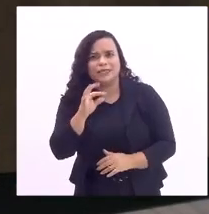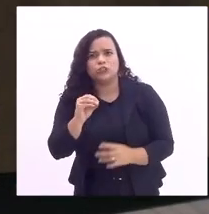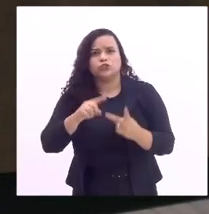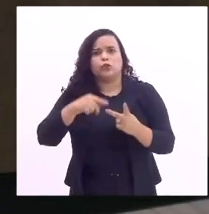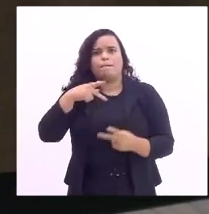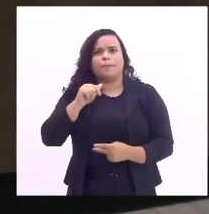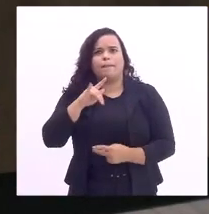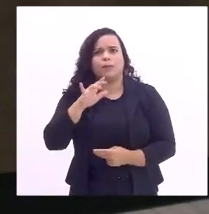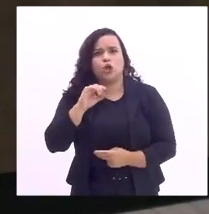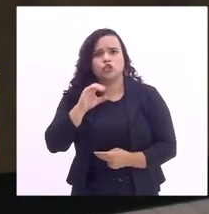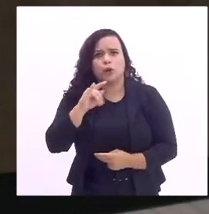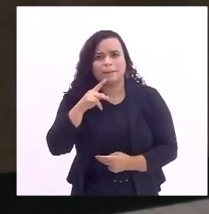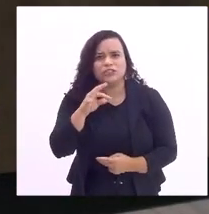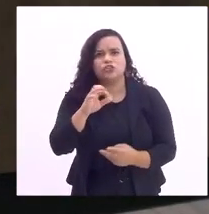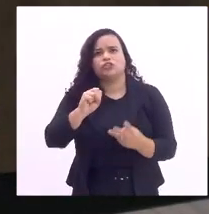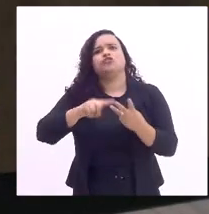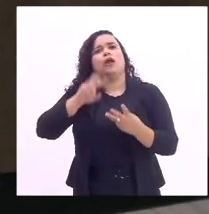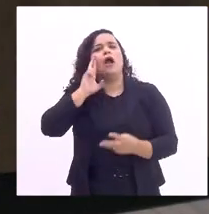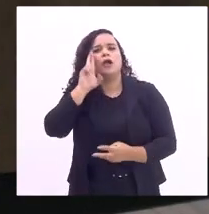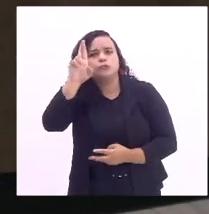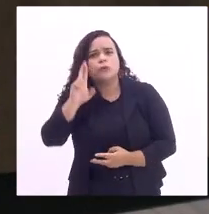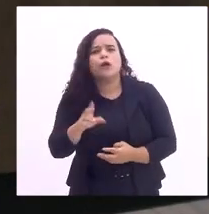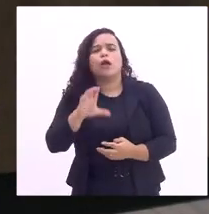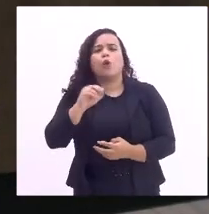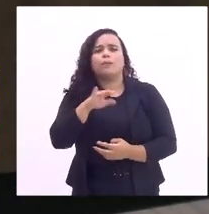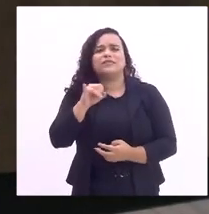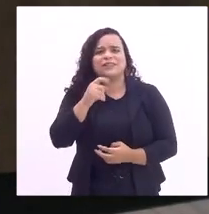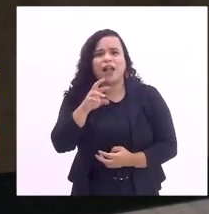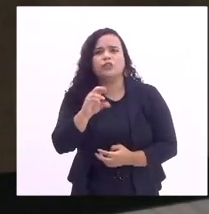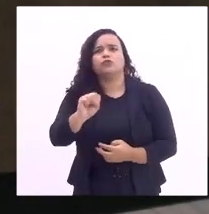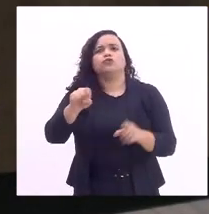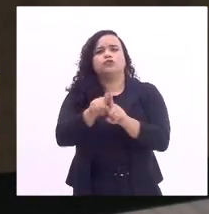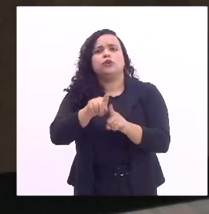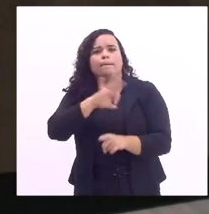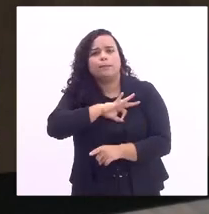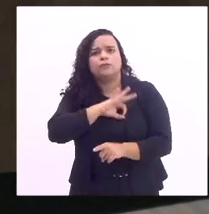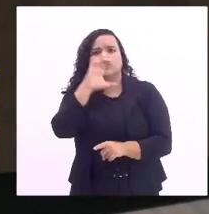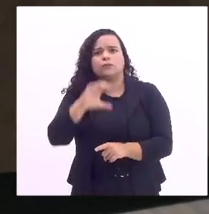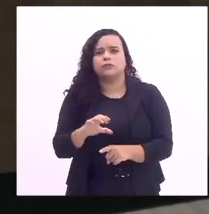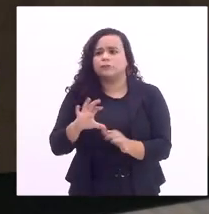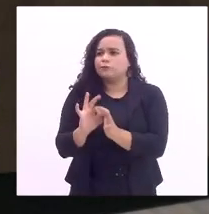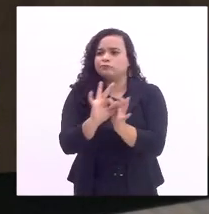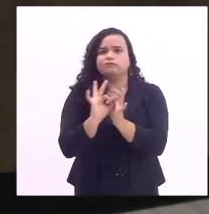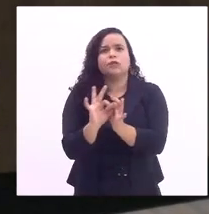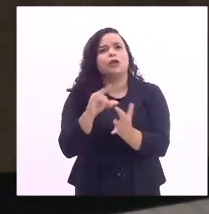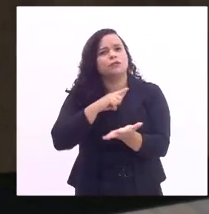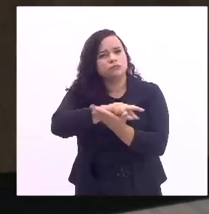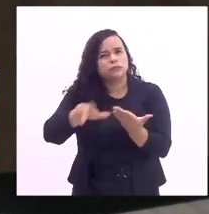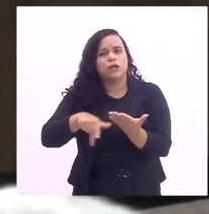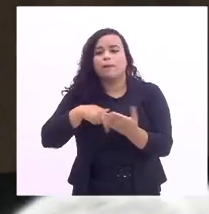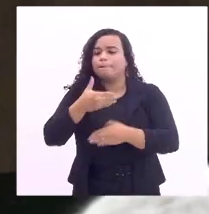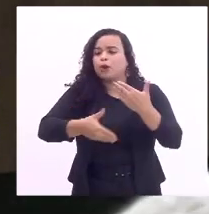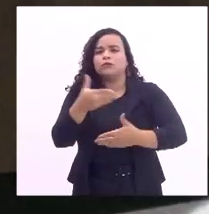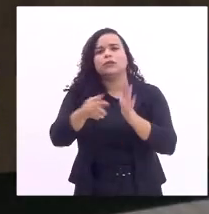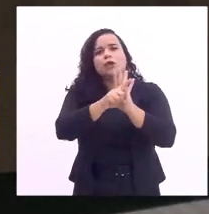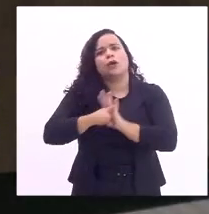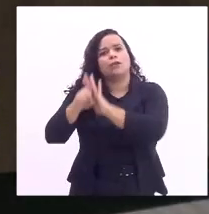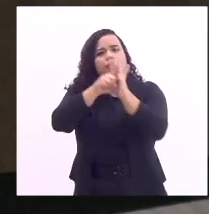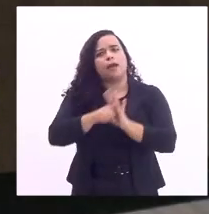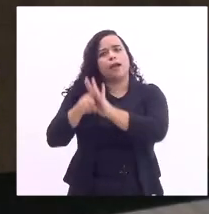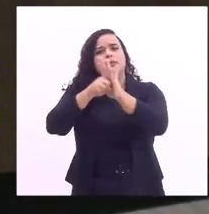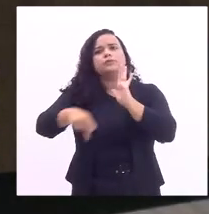papiloscopistas, comissários, a coligação dos policiais civis. Então, esse processo de análise da mensagem